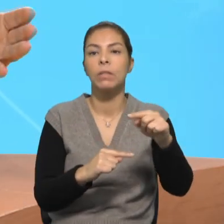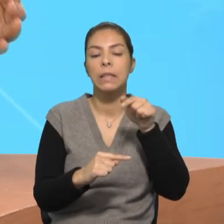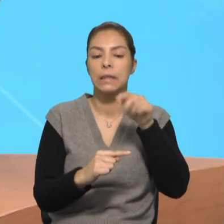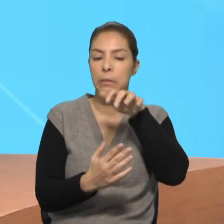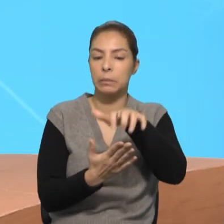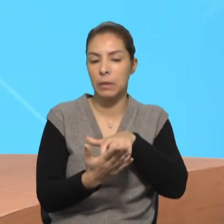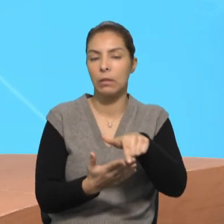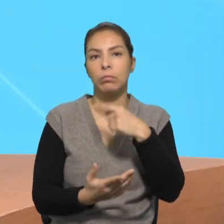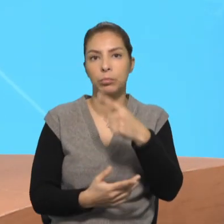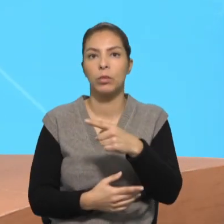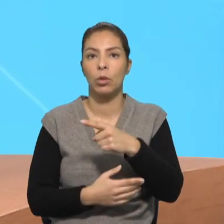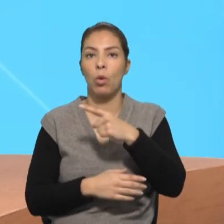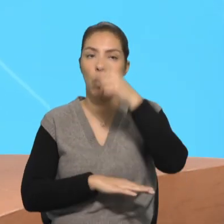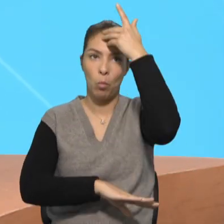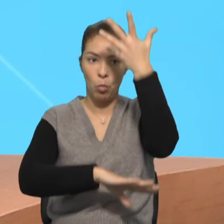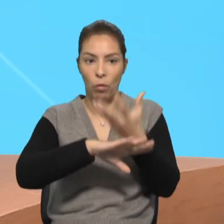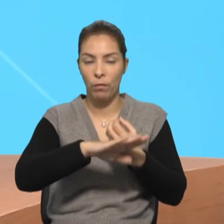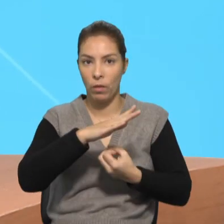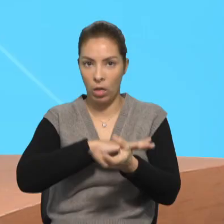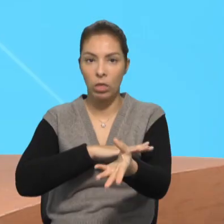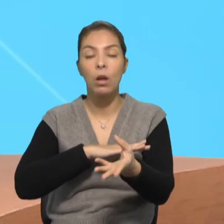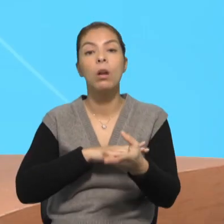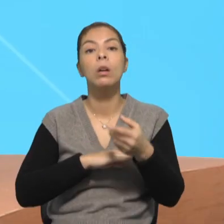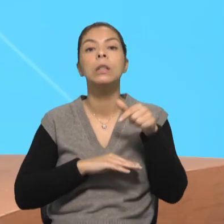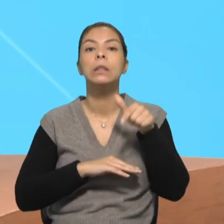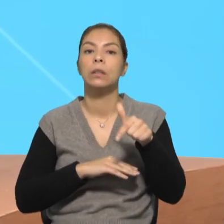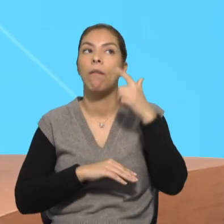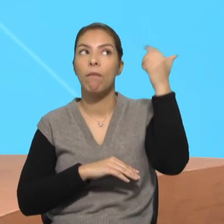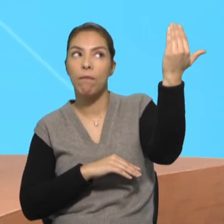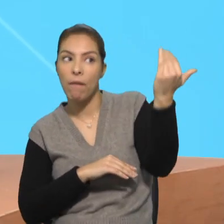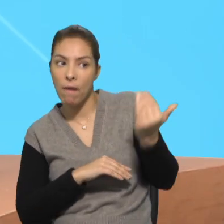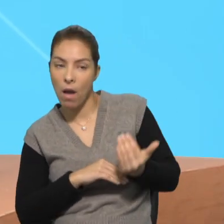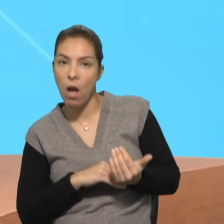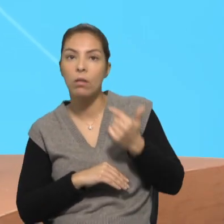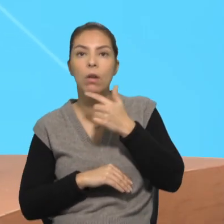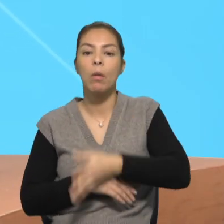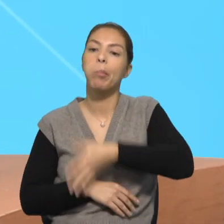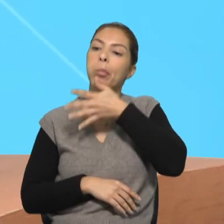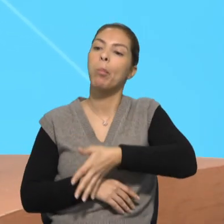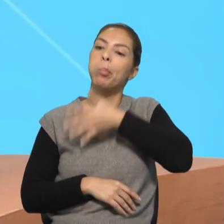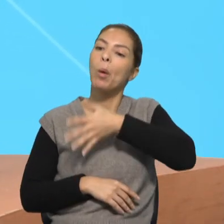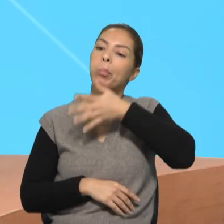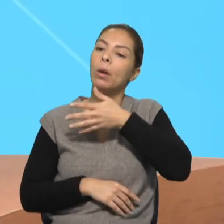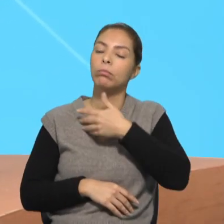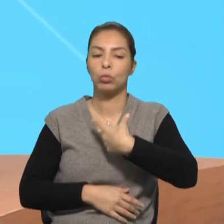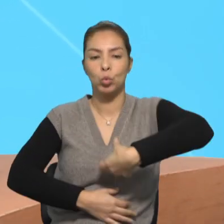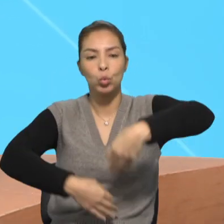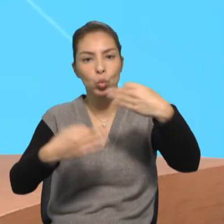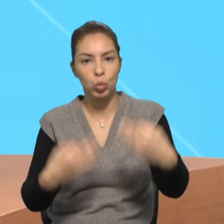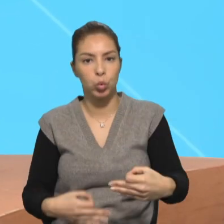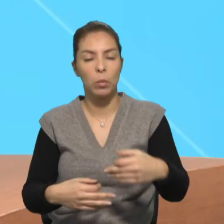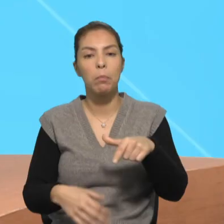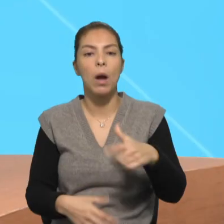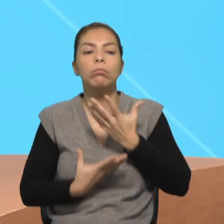diz: o mensageiro que vai ser enviado, vai proclamar fielmente a justiça sem